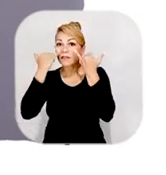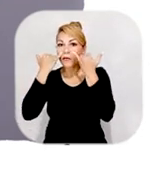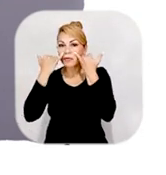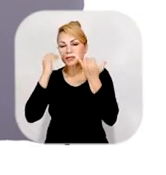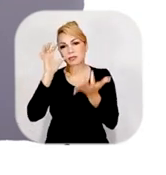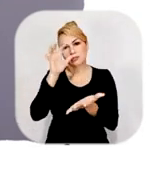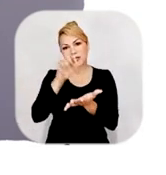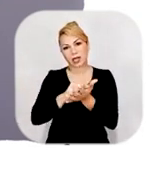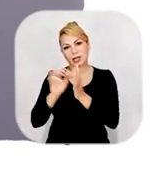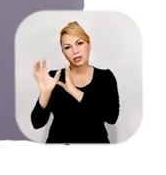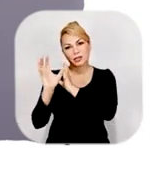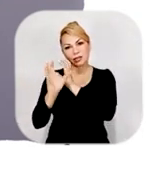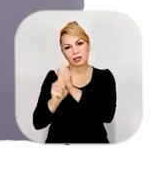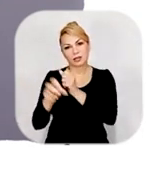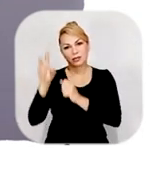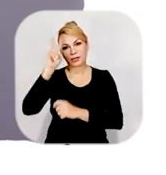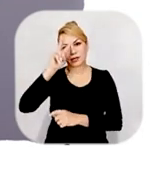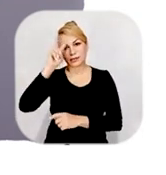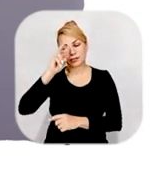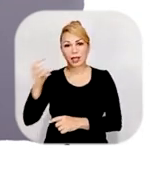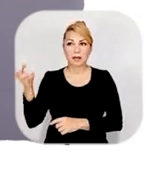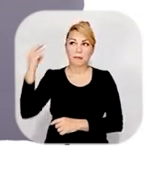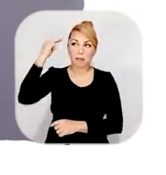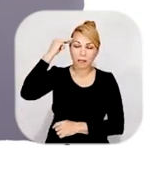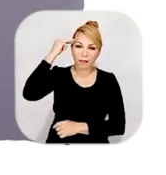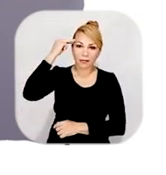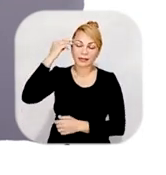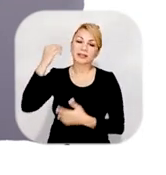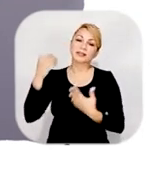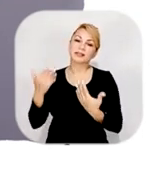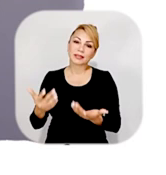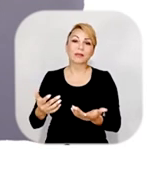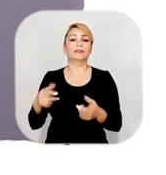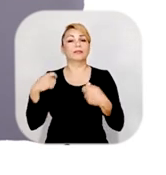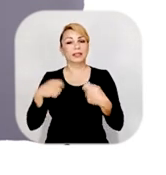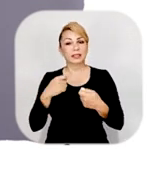urgência de poder ainda recuperar e amarrar